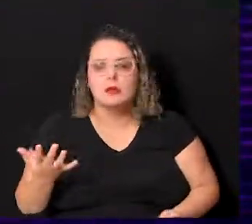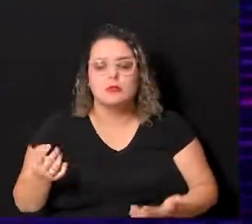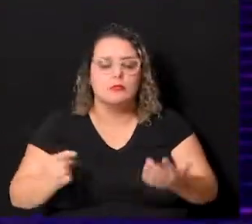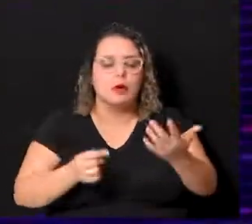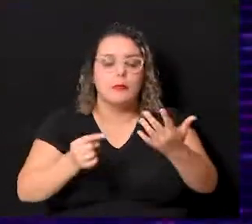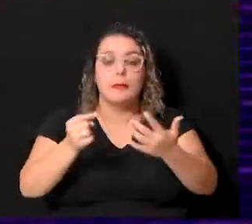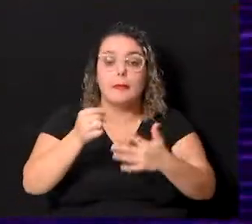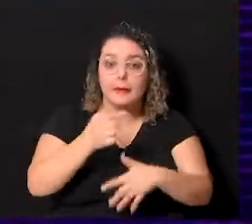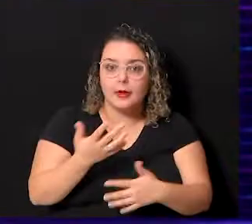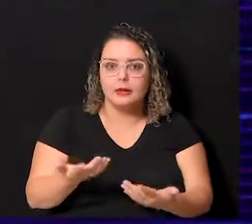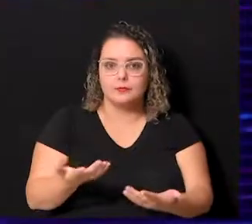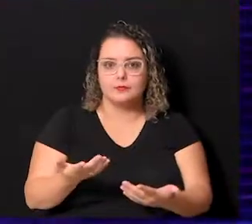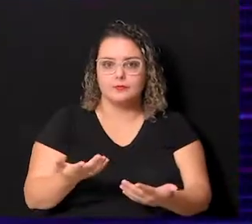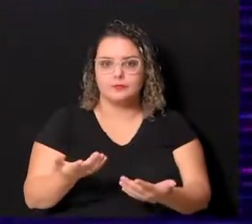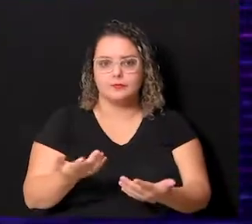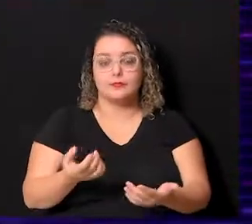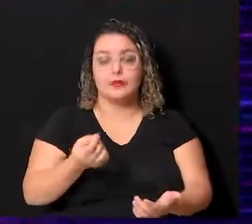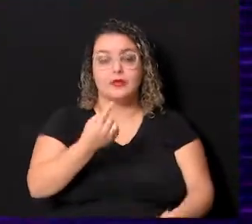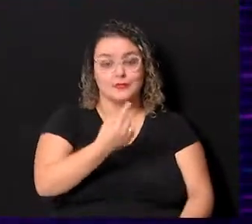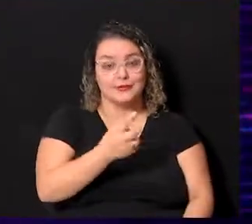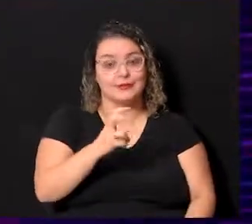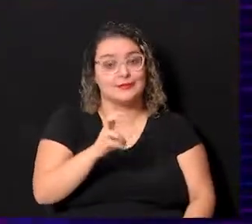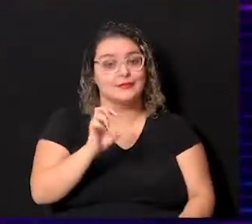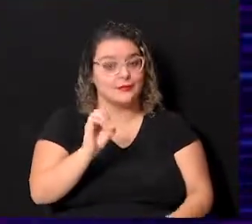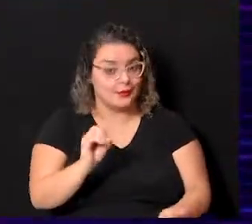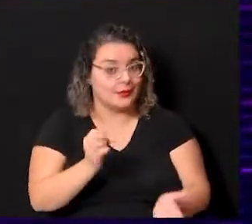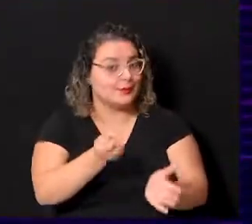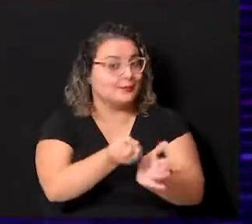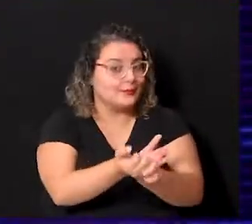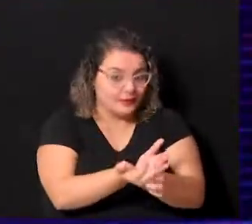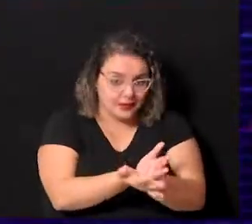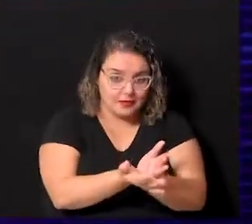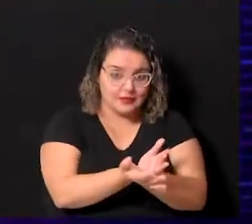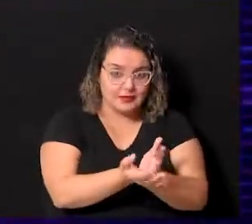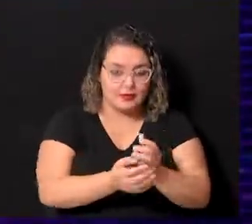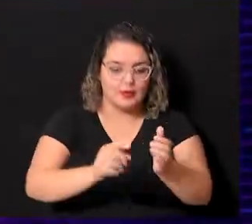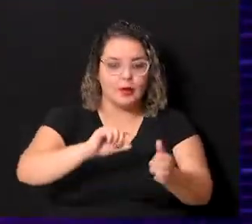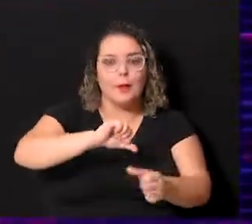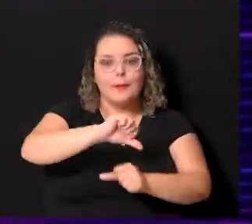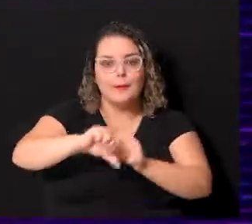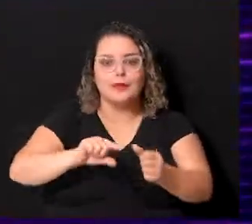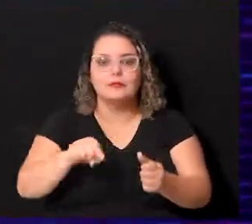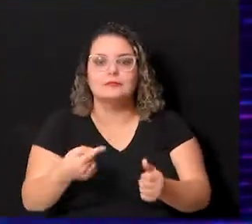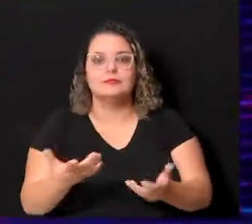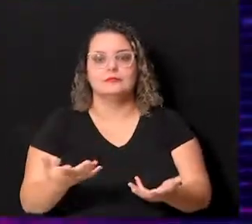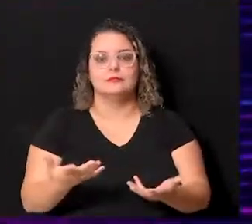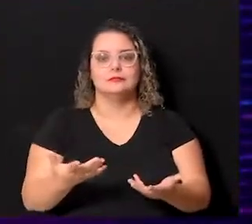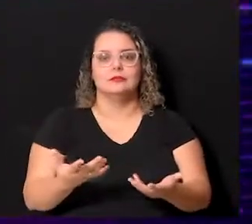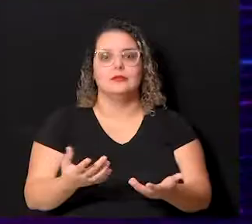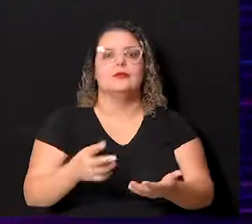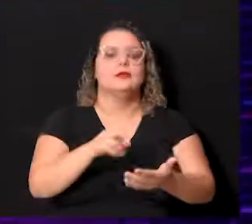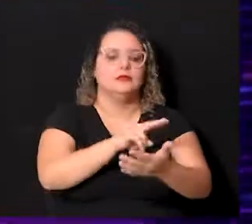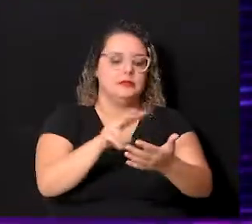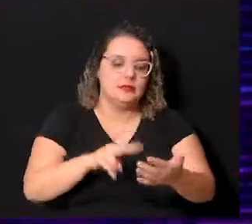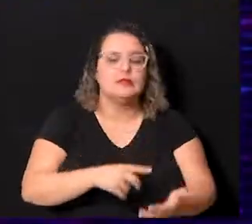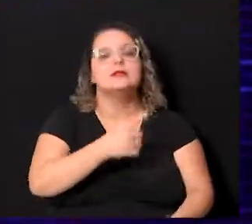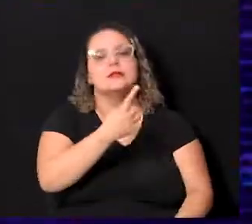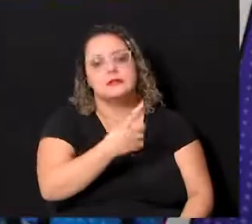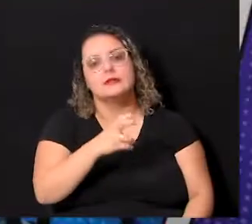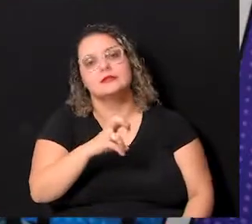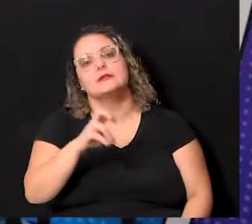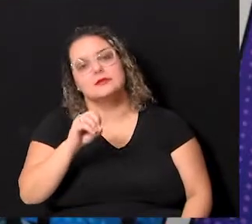apareceu. E assim, são 150 páginas, então cada vez que alguém fala muda uma vírgula, você lê 150